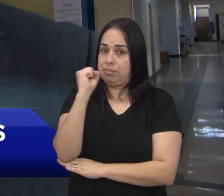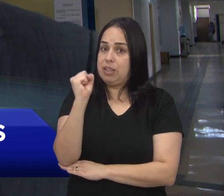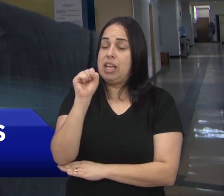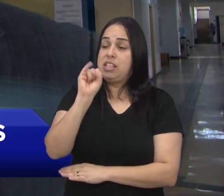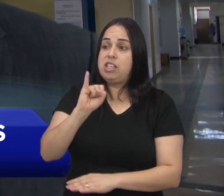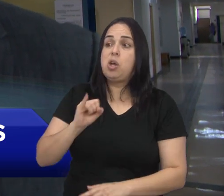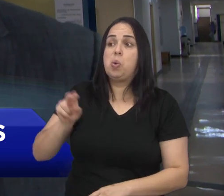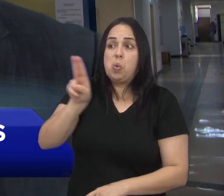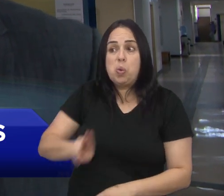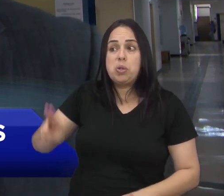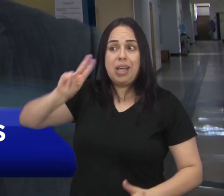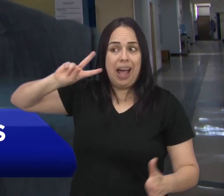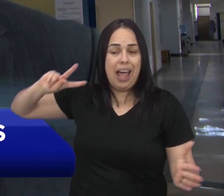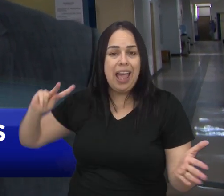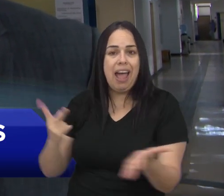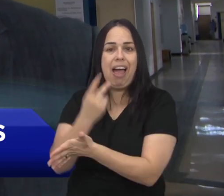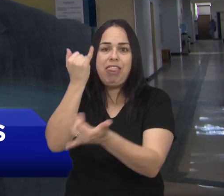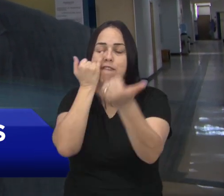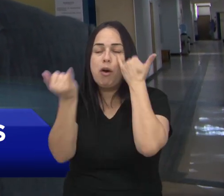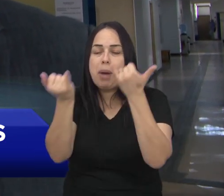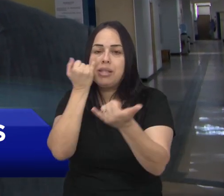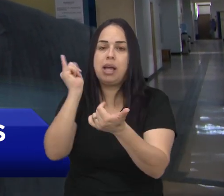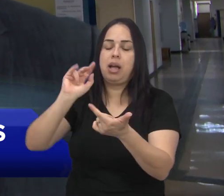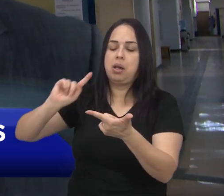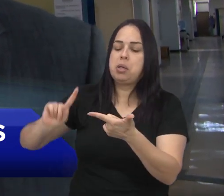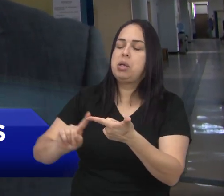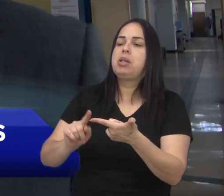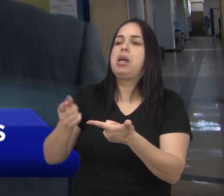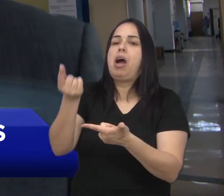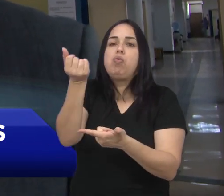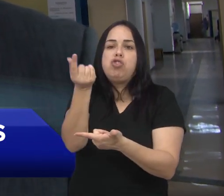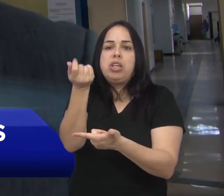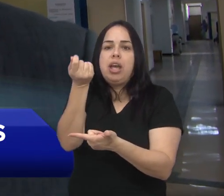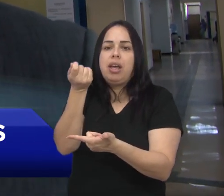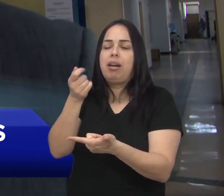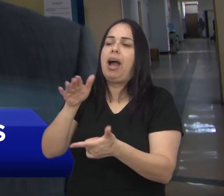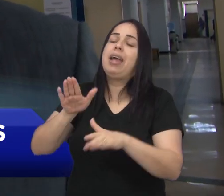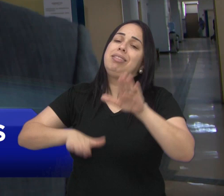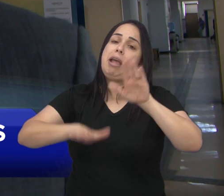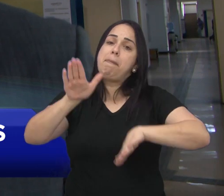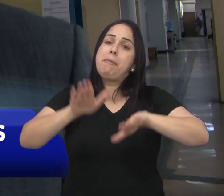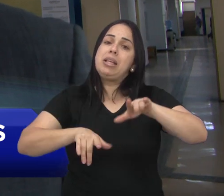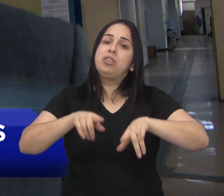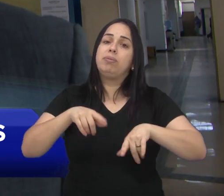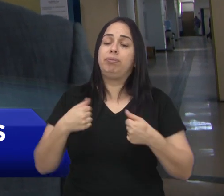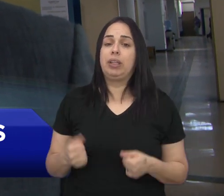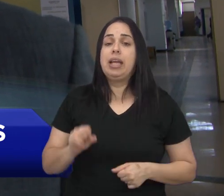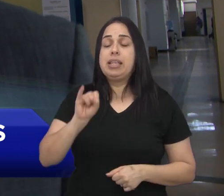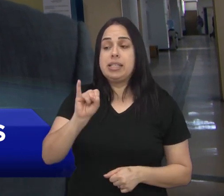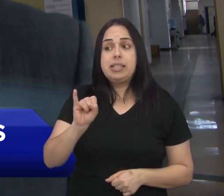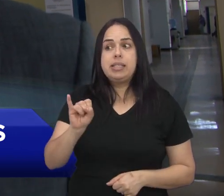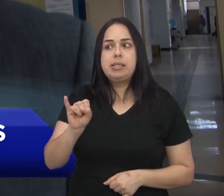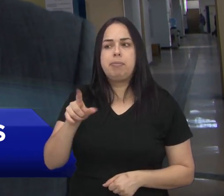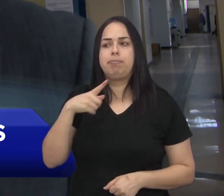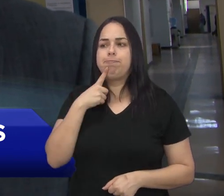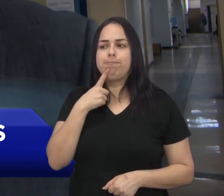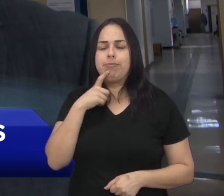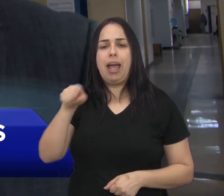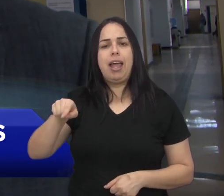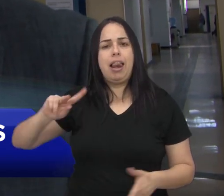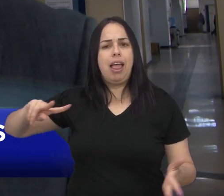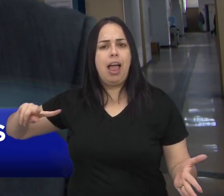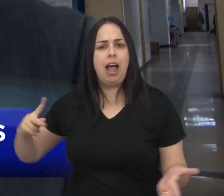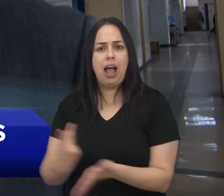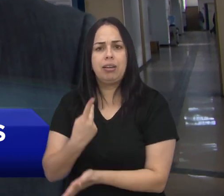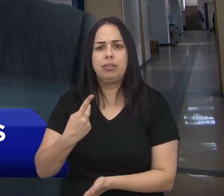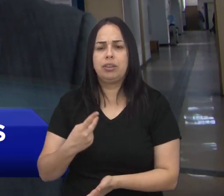grave. O abuso dos meios de comunicação, o abuso do poder econômico, aí depende de cada situação.